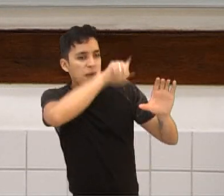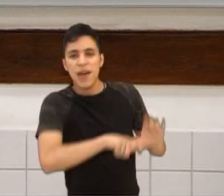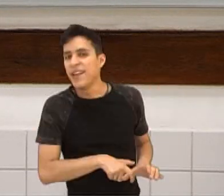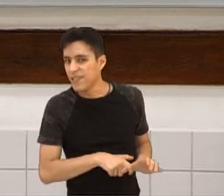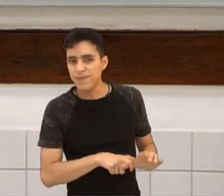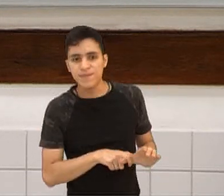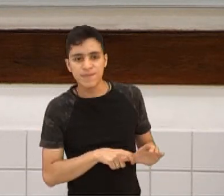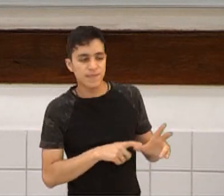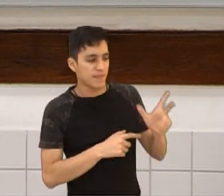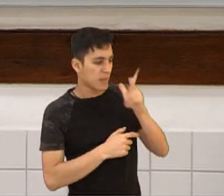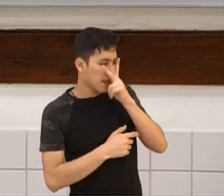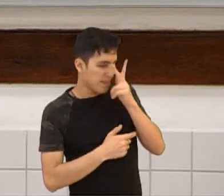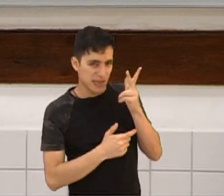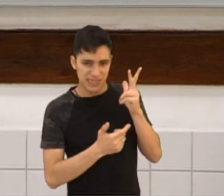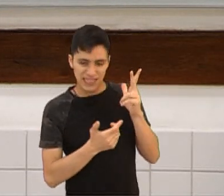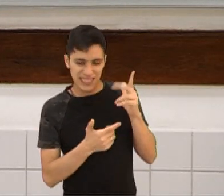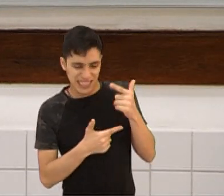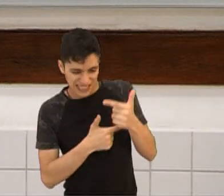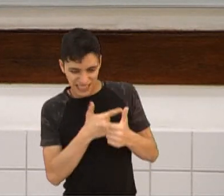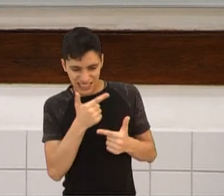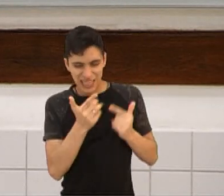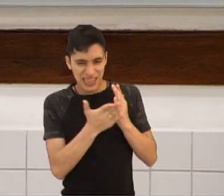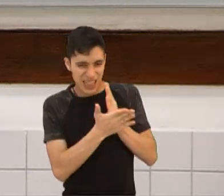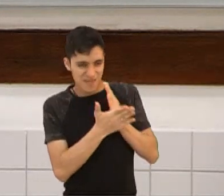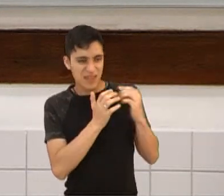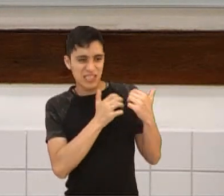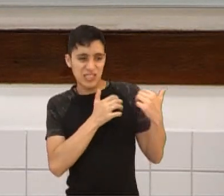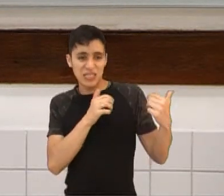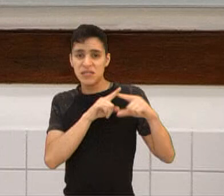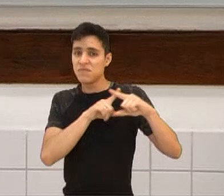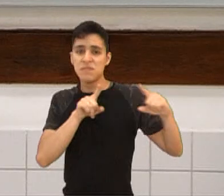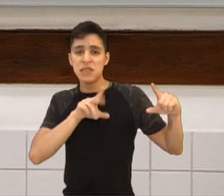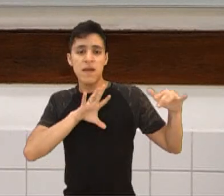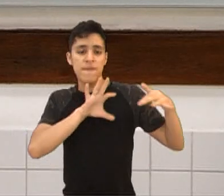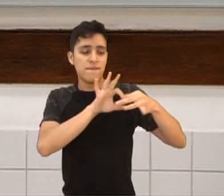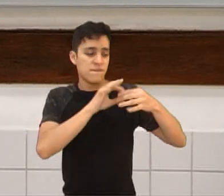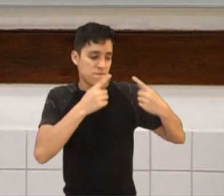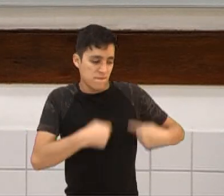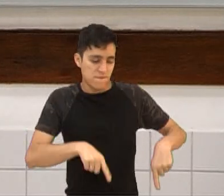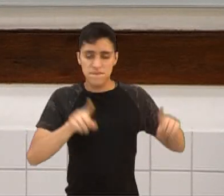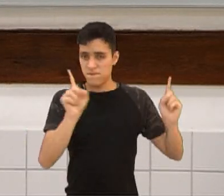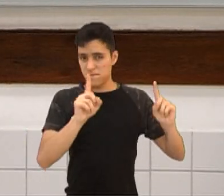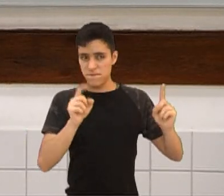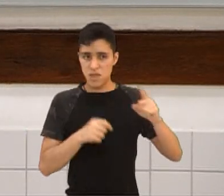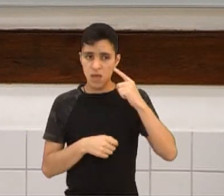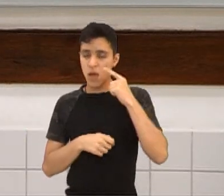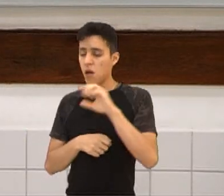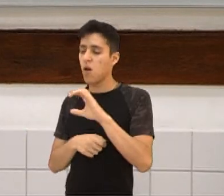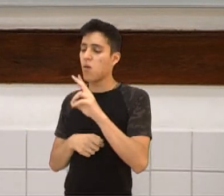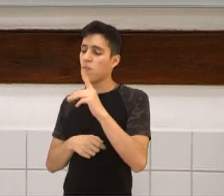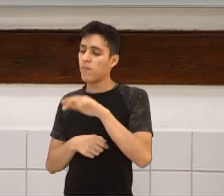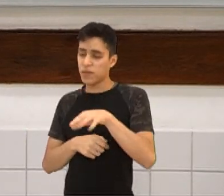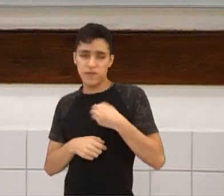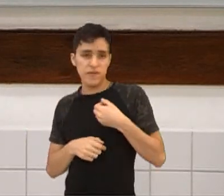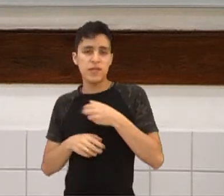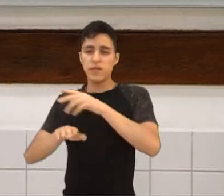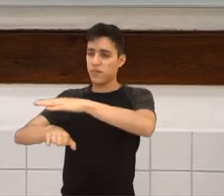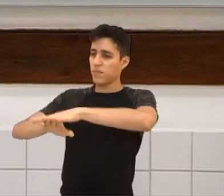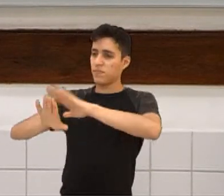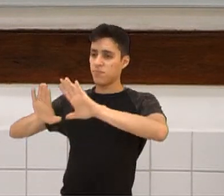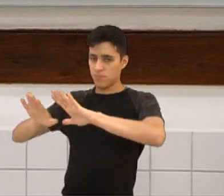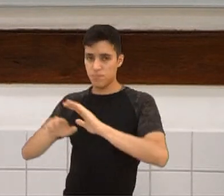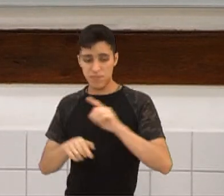eles dividem trabalho. Né? Mas eles não são ligados anatomicamente. Você vê ali os cupins, você vê de forma independente, mas